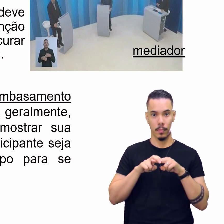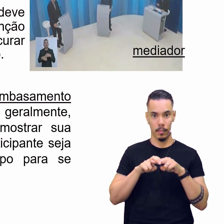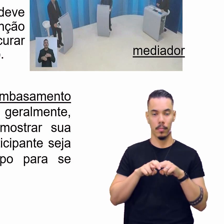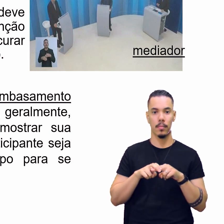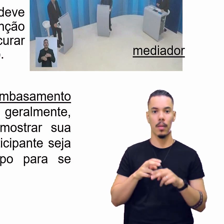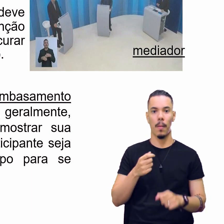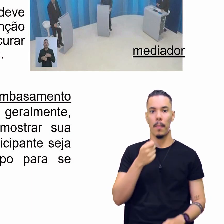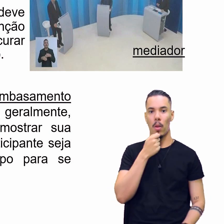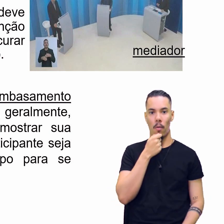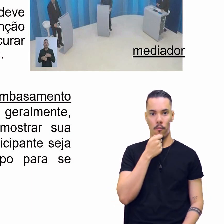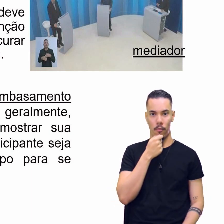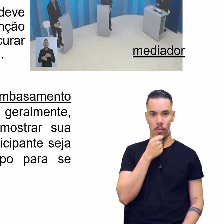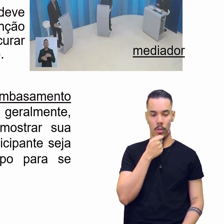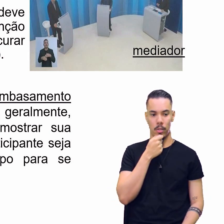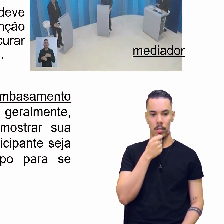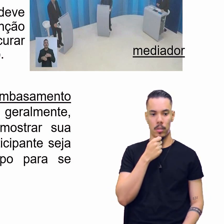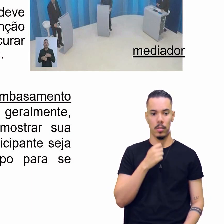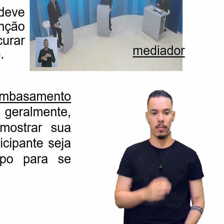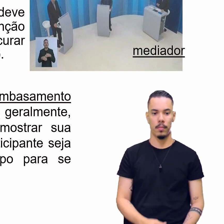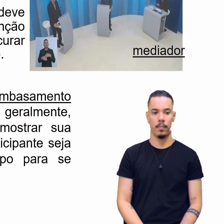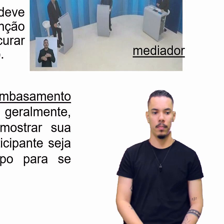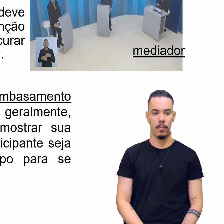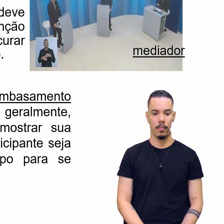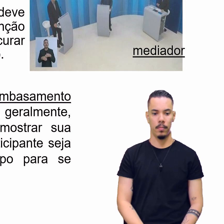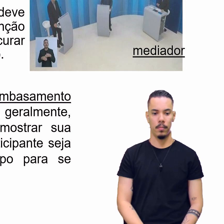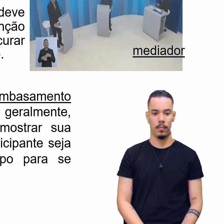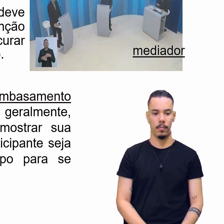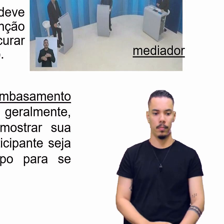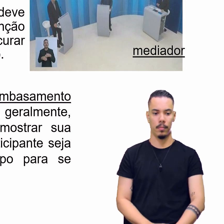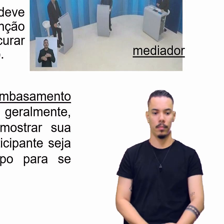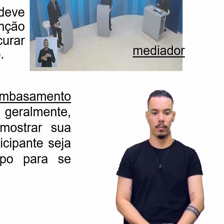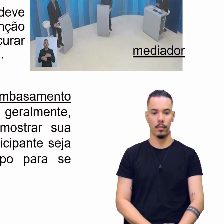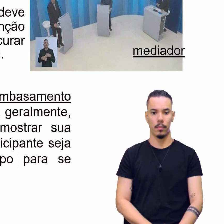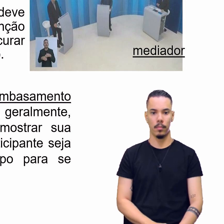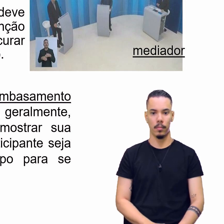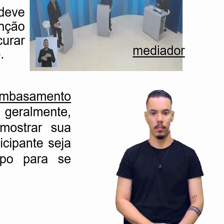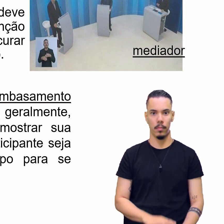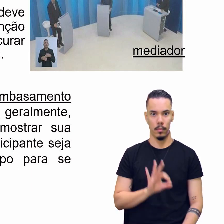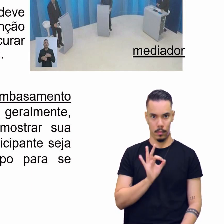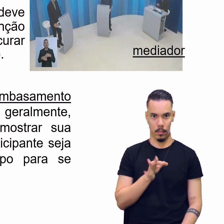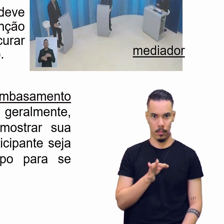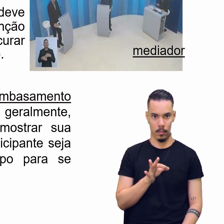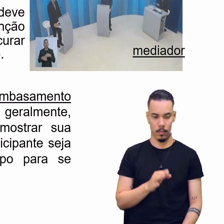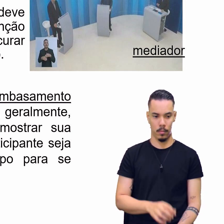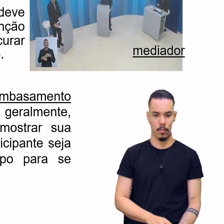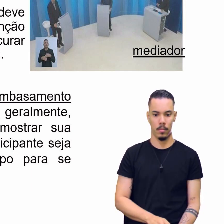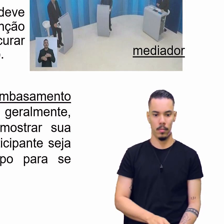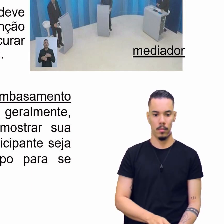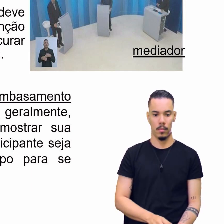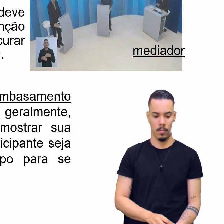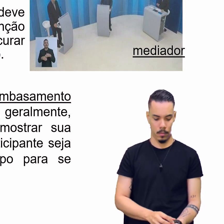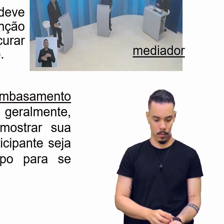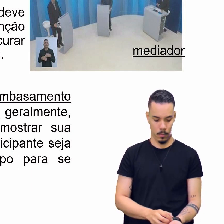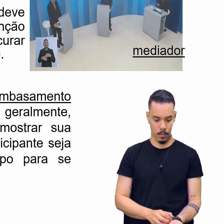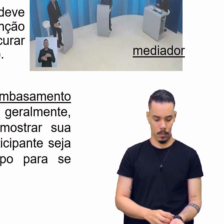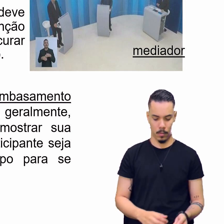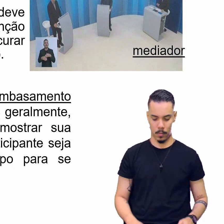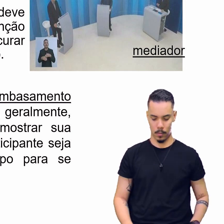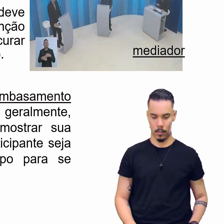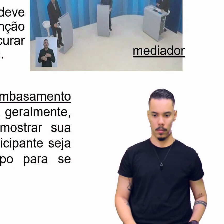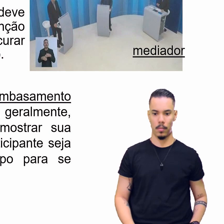né? Já corta o som, o áudio. Beleza? Vamos ver. Então,